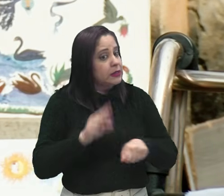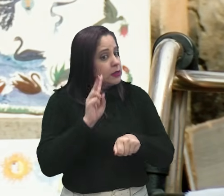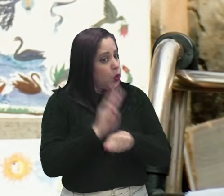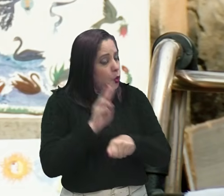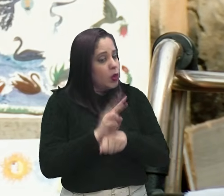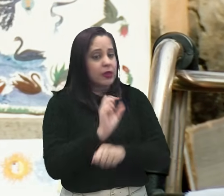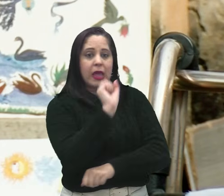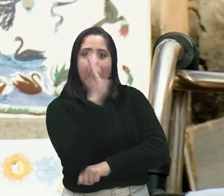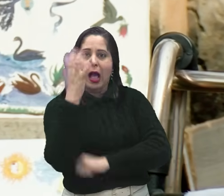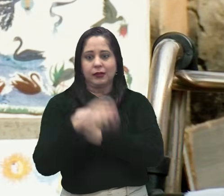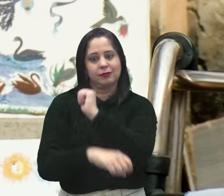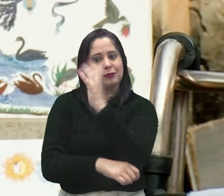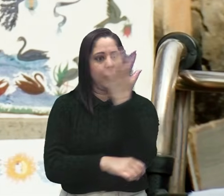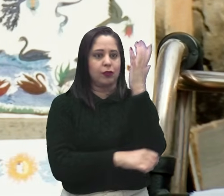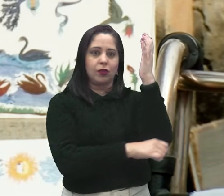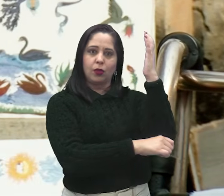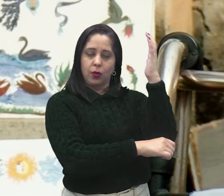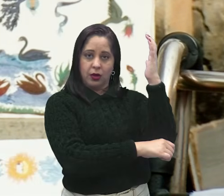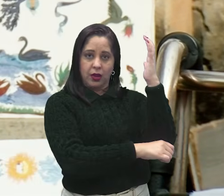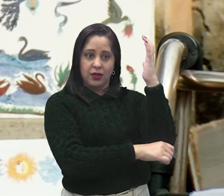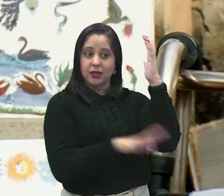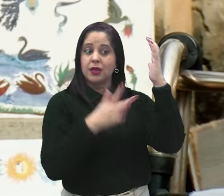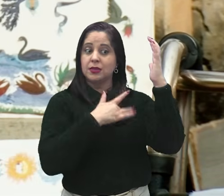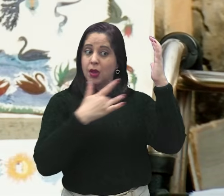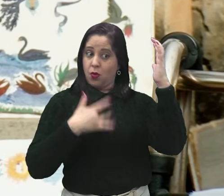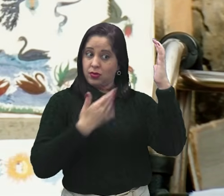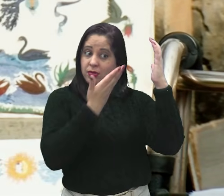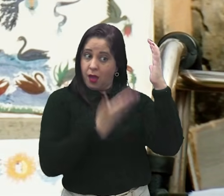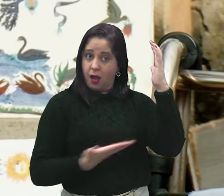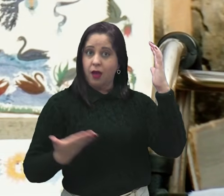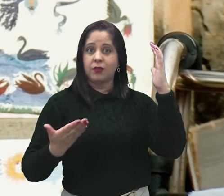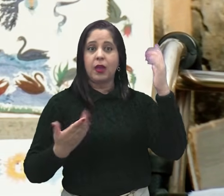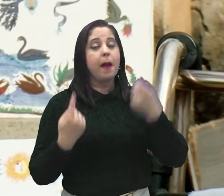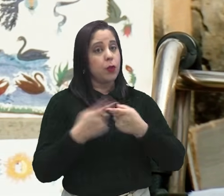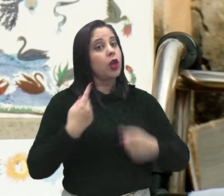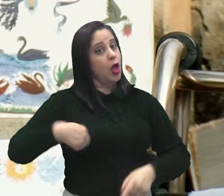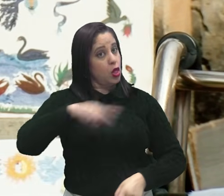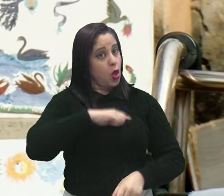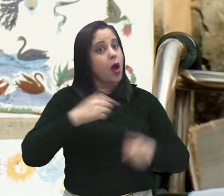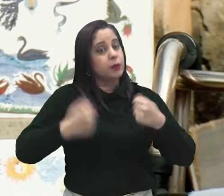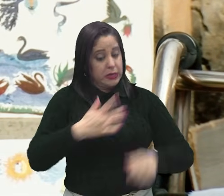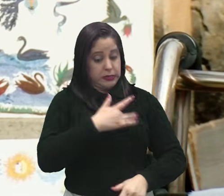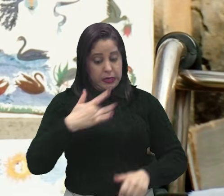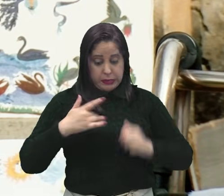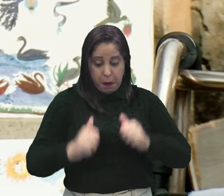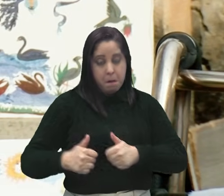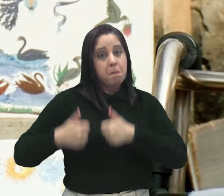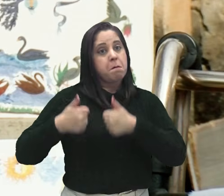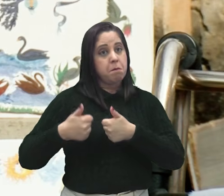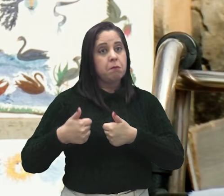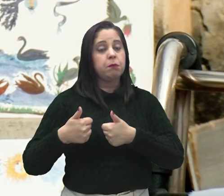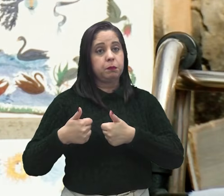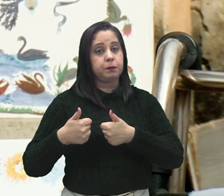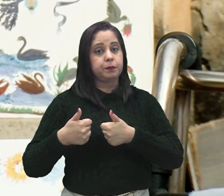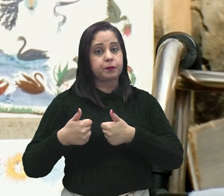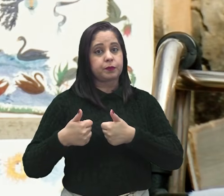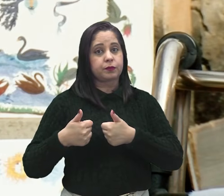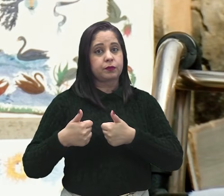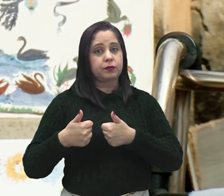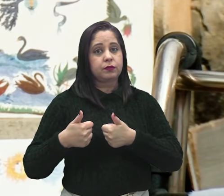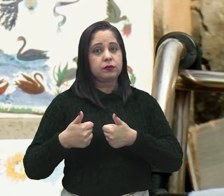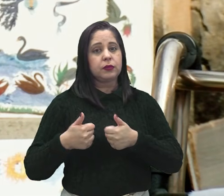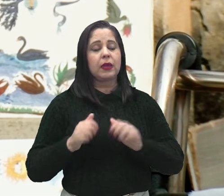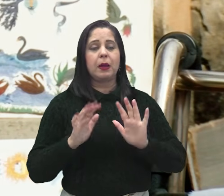né? Saudável, para nós também ficar saudável, é isso que eu penso. E eu pretendo fazer